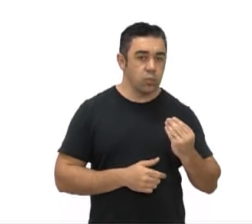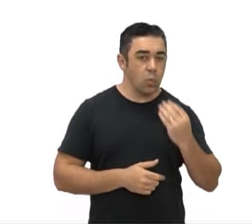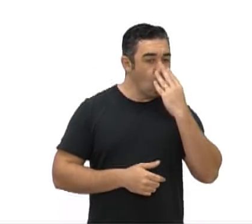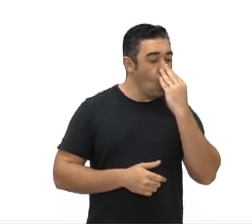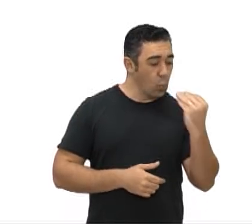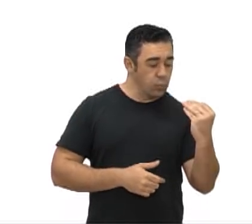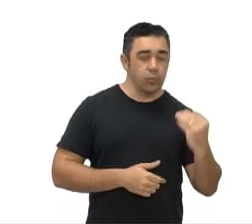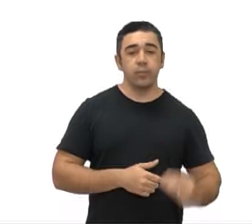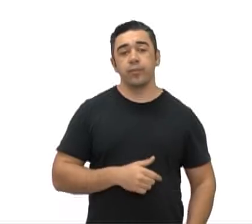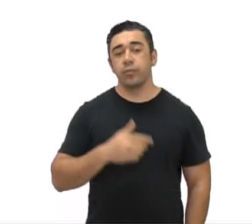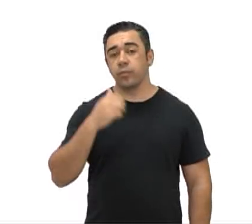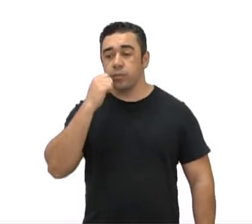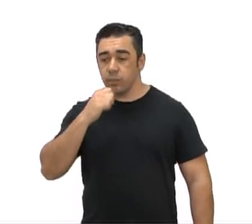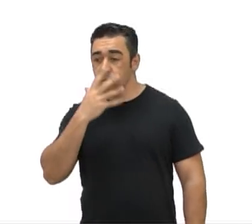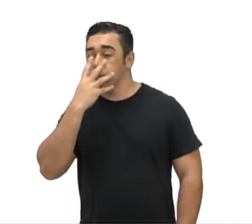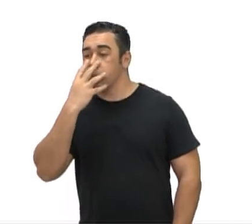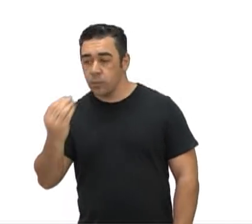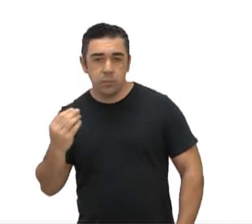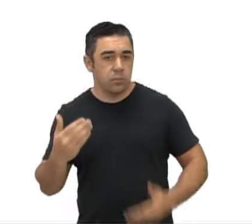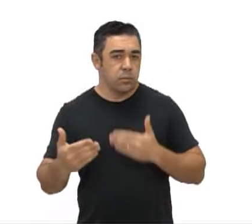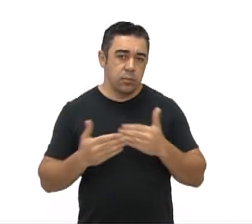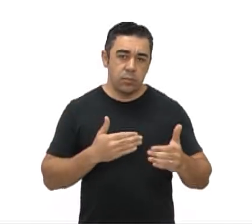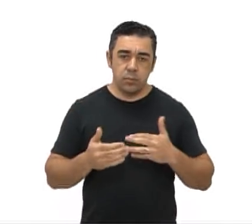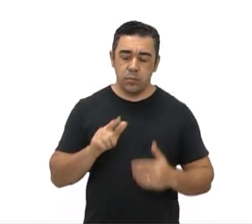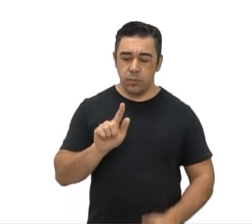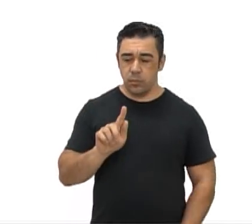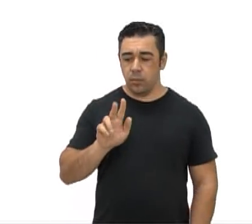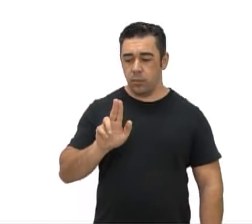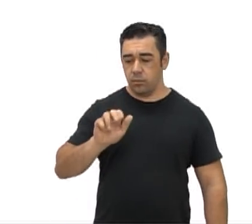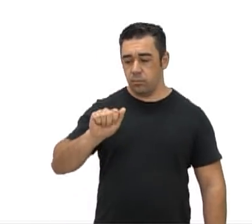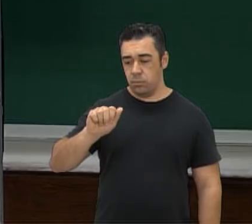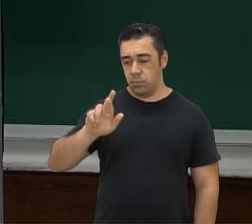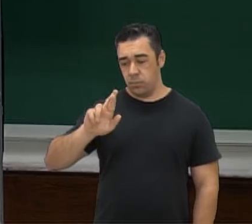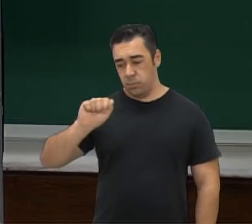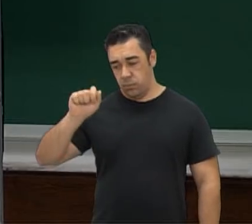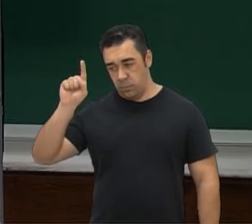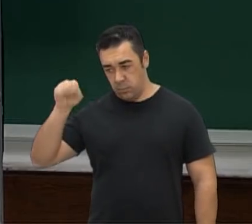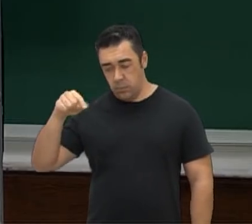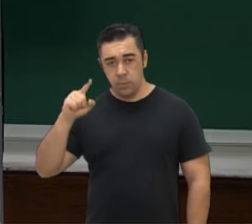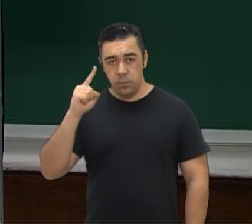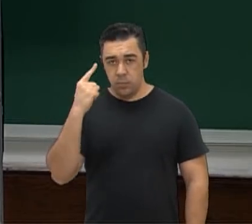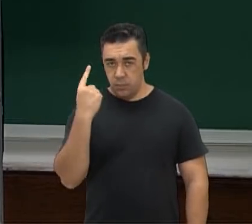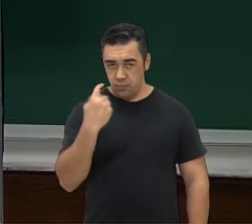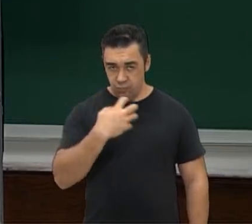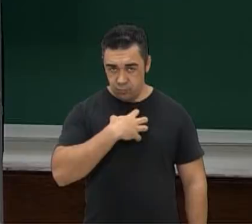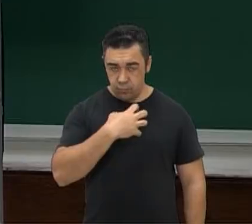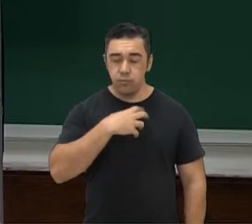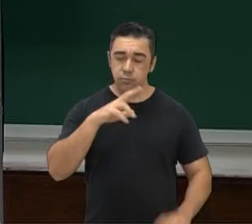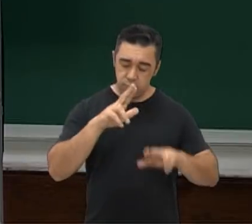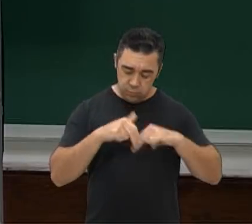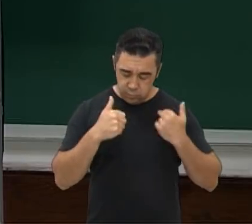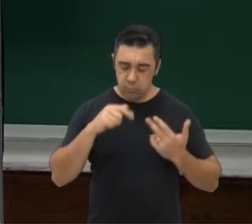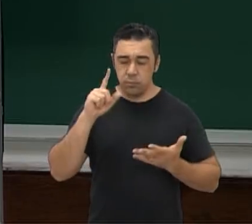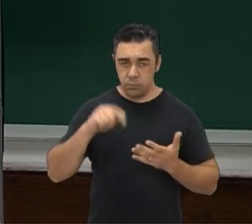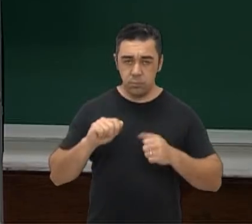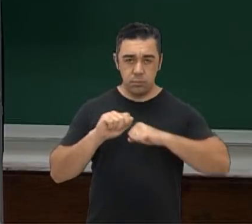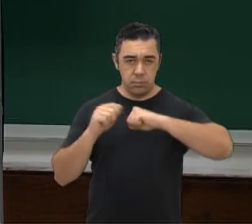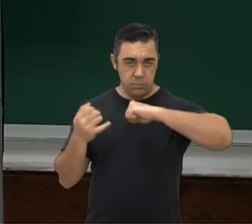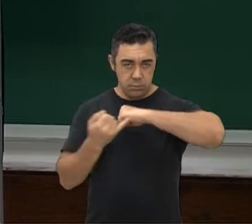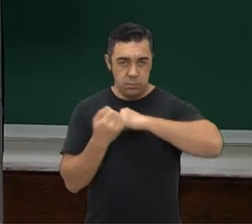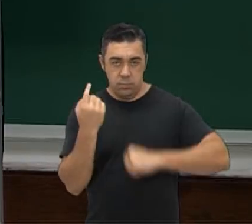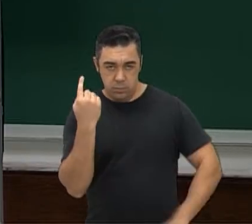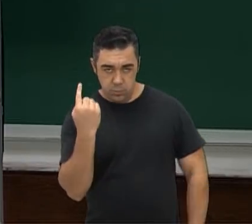para loba, no feminino. Né? A palavra guará não muda, ela é de uma única forma, por isso que consideramos um adjetivo